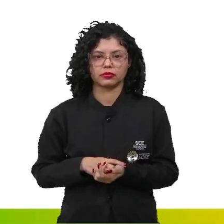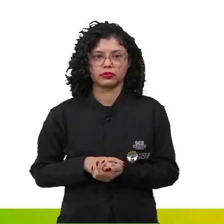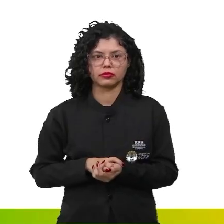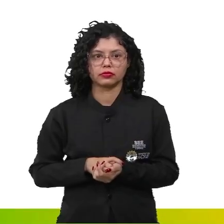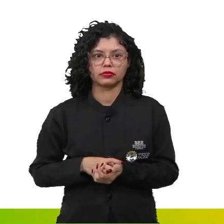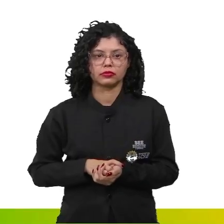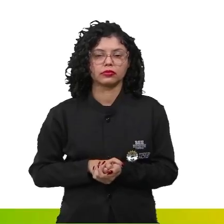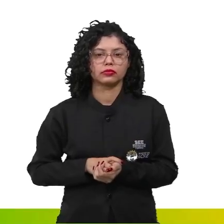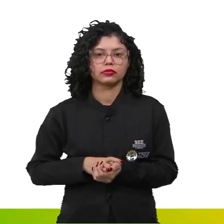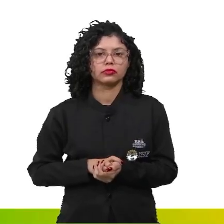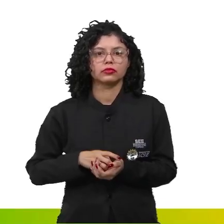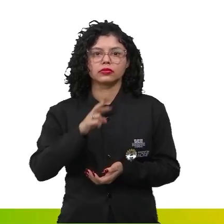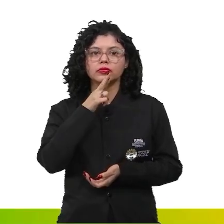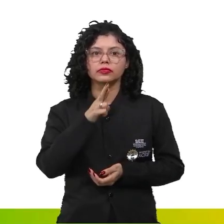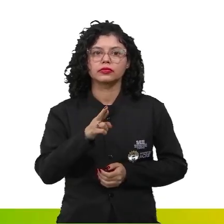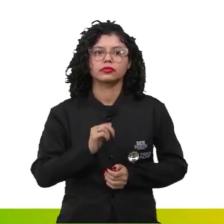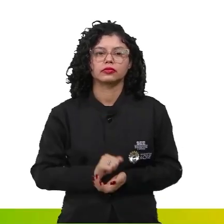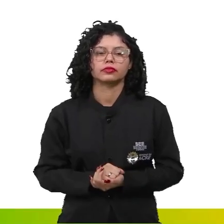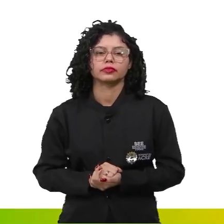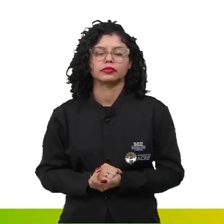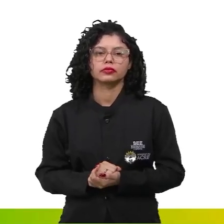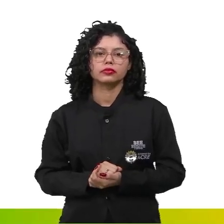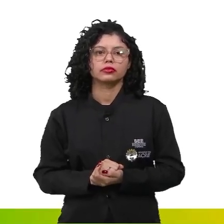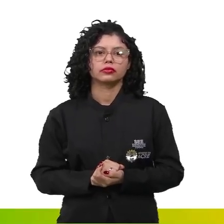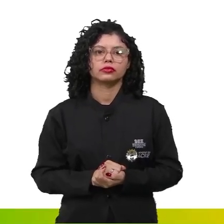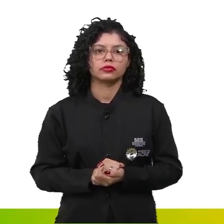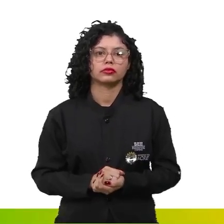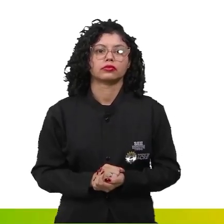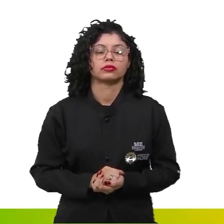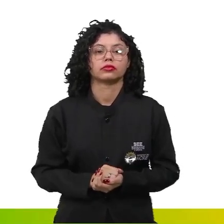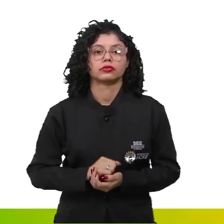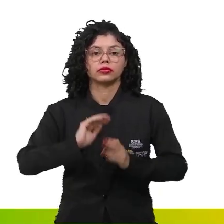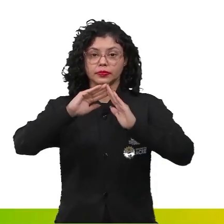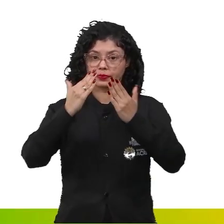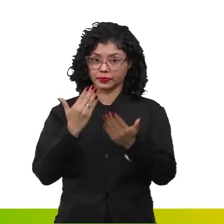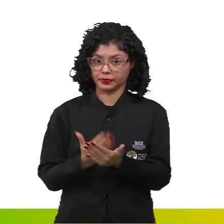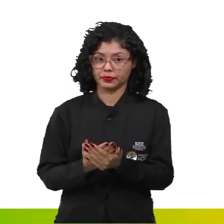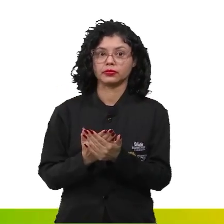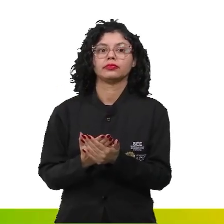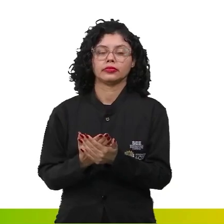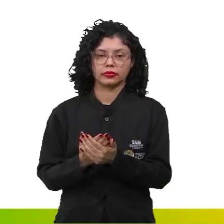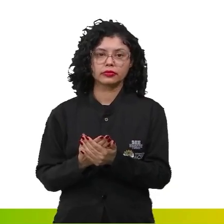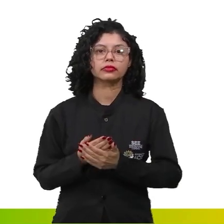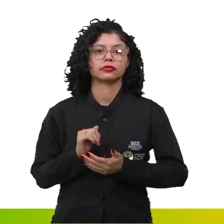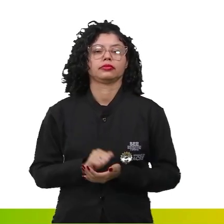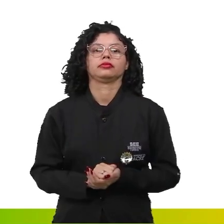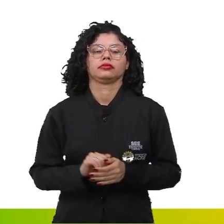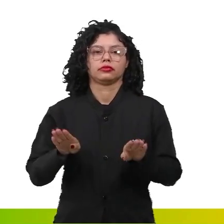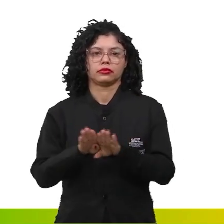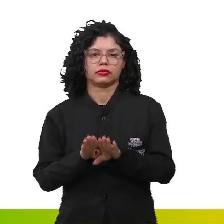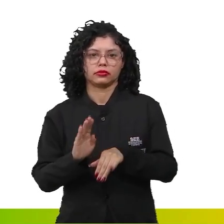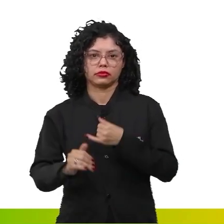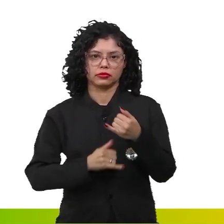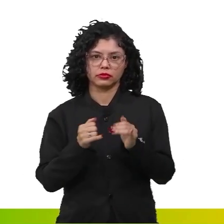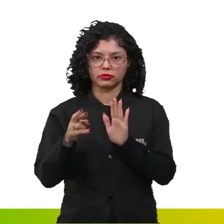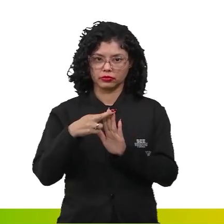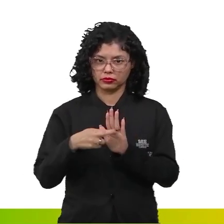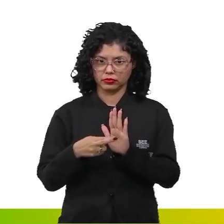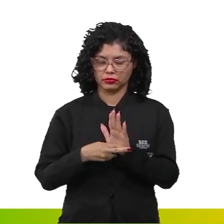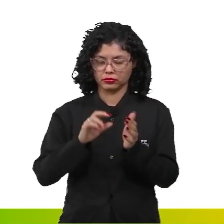a gente consegue responder essa questão em tela. Durante os jogos escolares, uma escola decide adotar